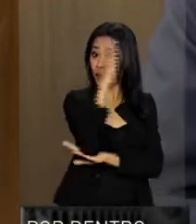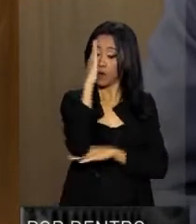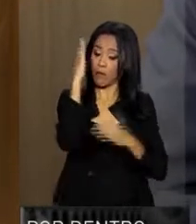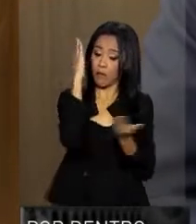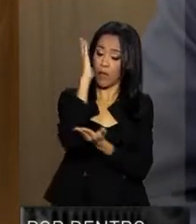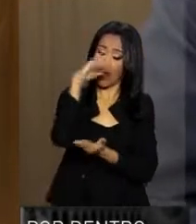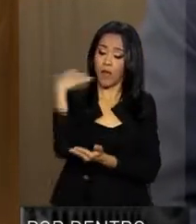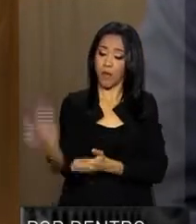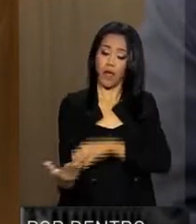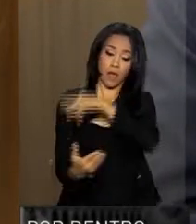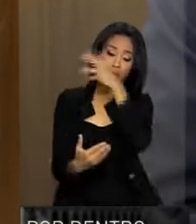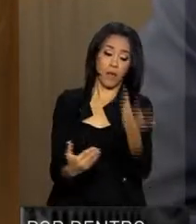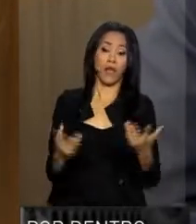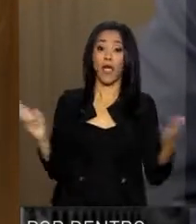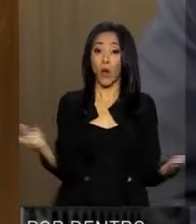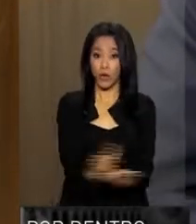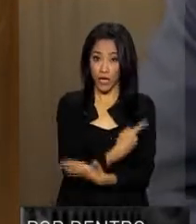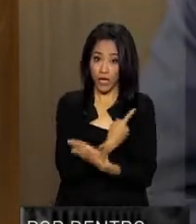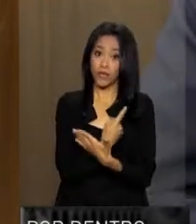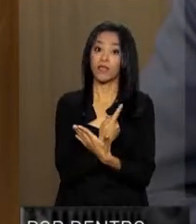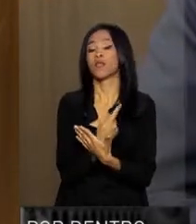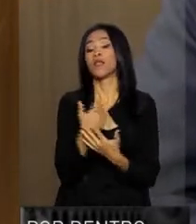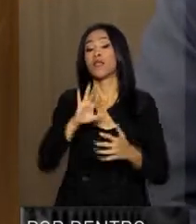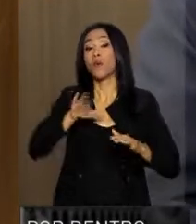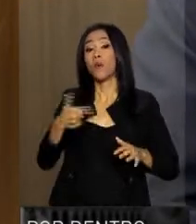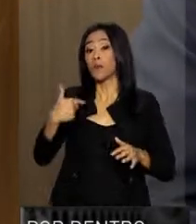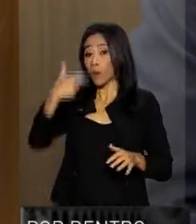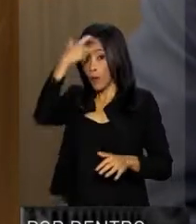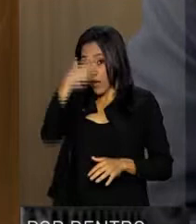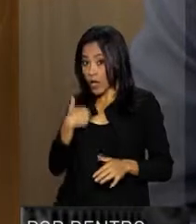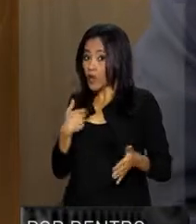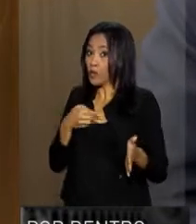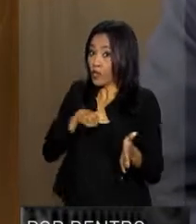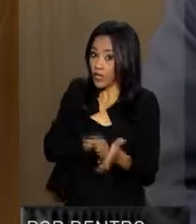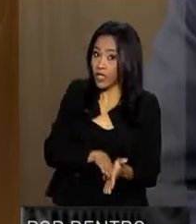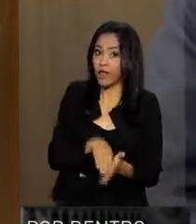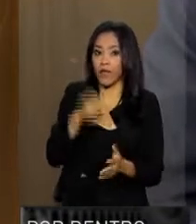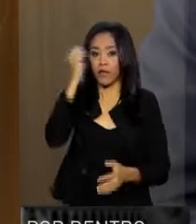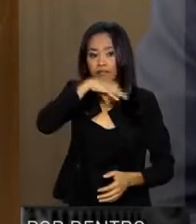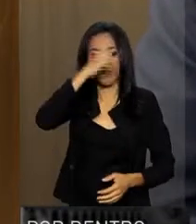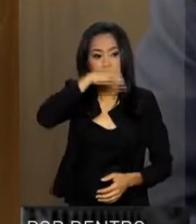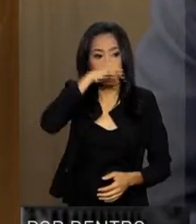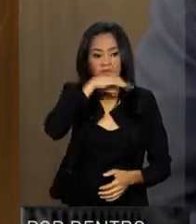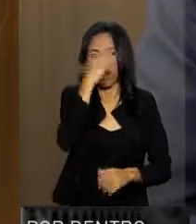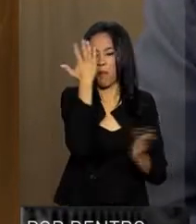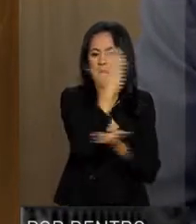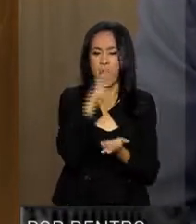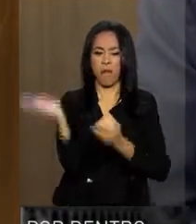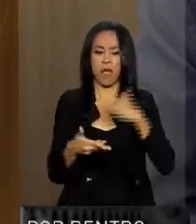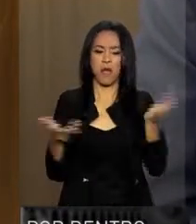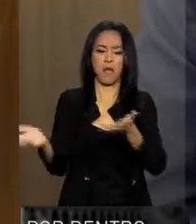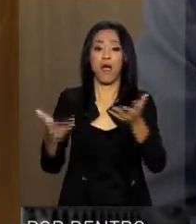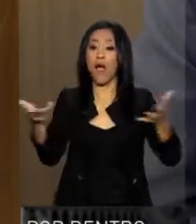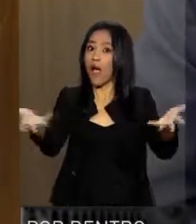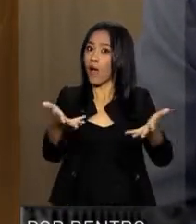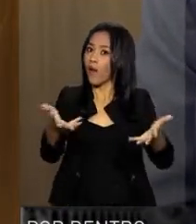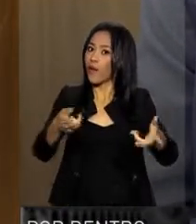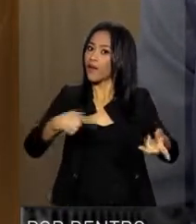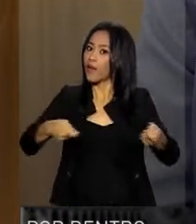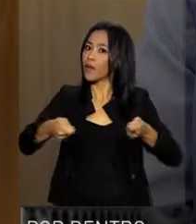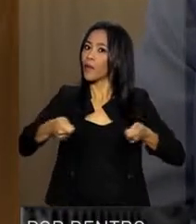que quando eu cheguei também no ministério estava fora de controle ele comece agora entrar sob